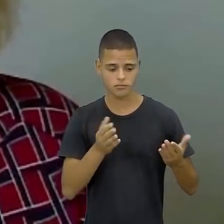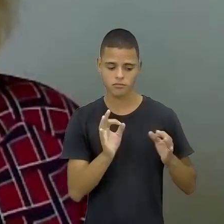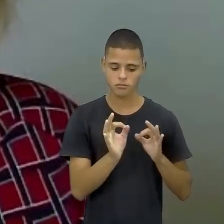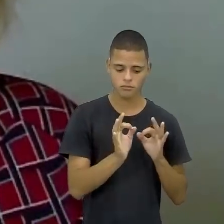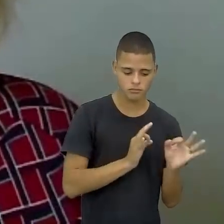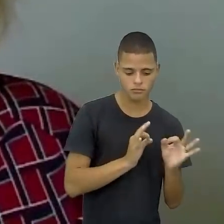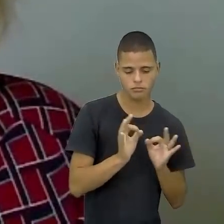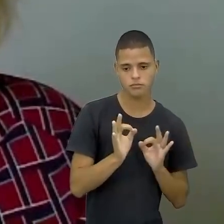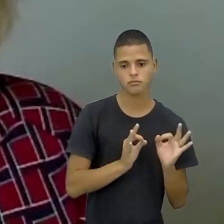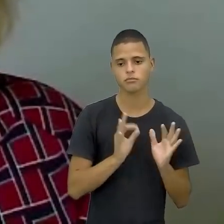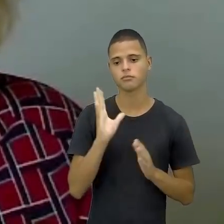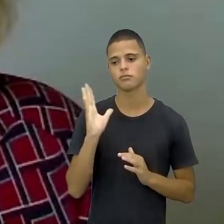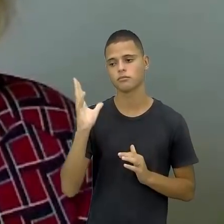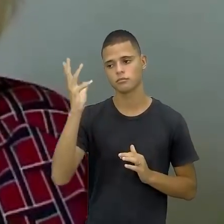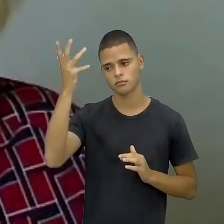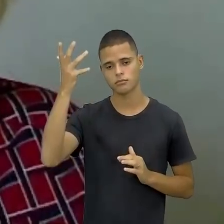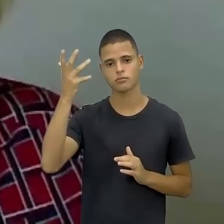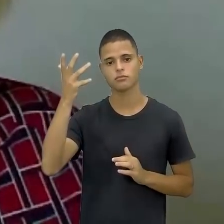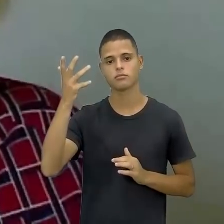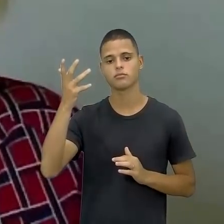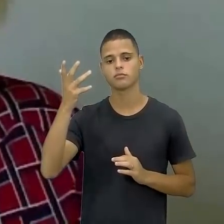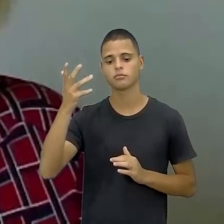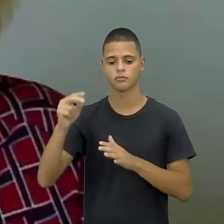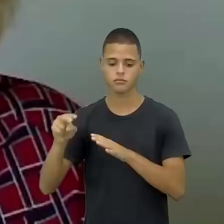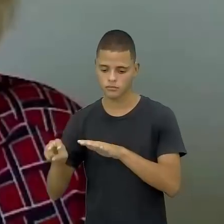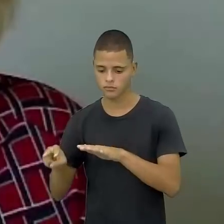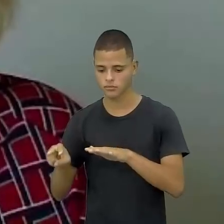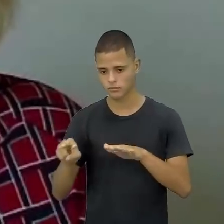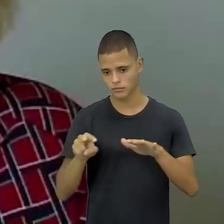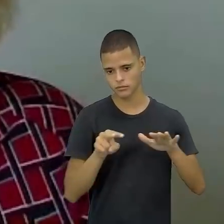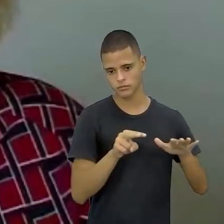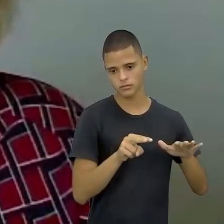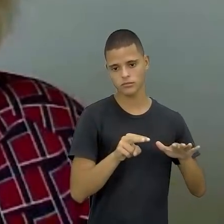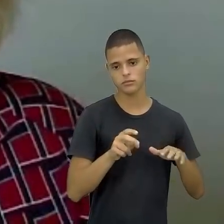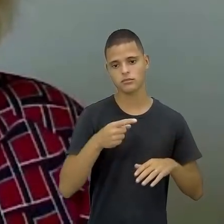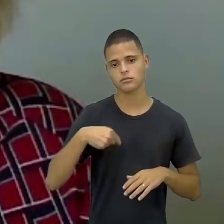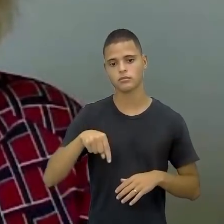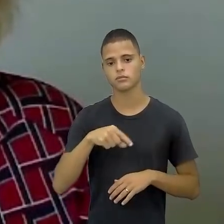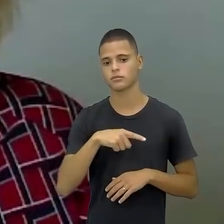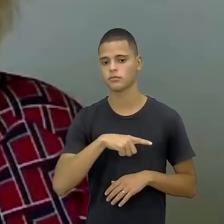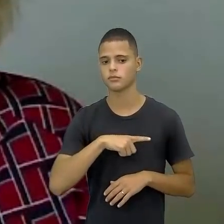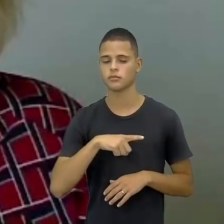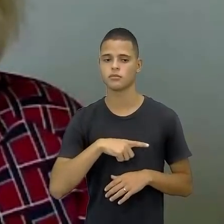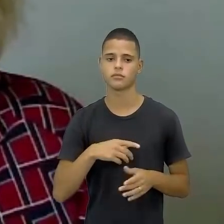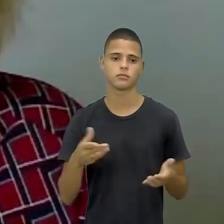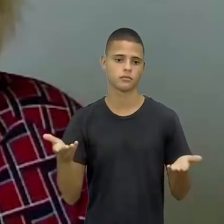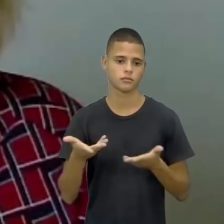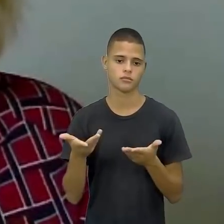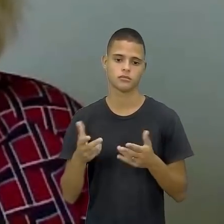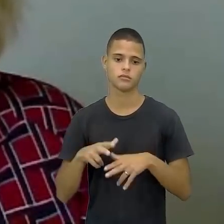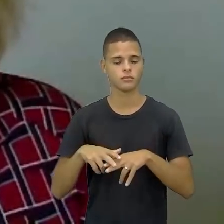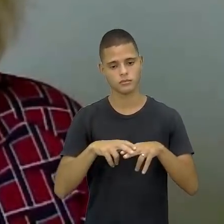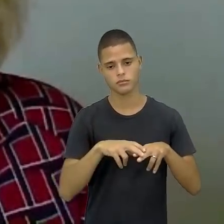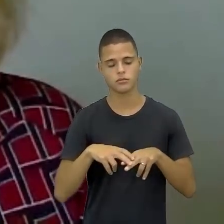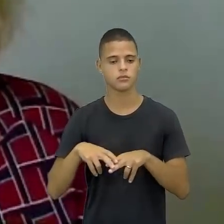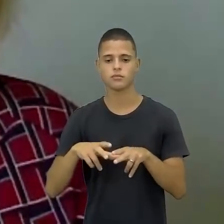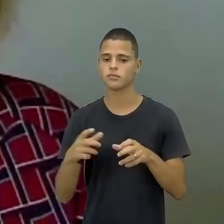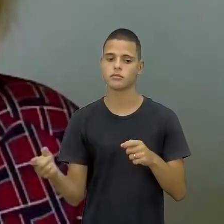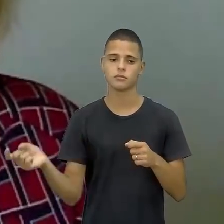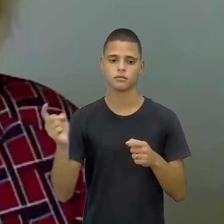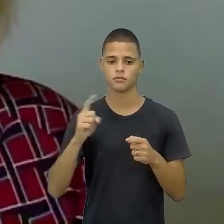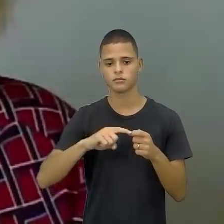planejamento que acontece nessa semana, né, que nós estamos aqui agora pensando nessa retomada